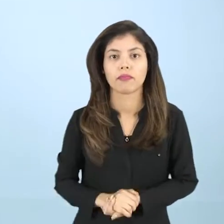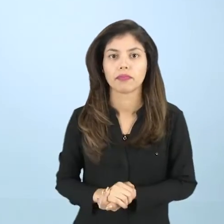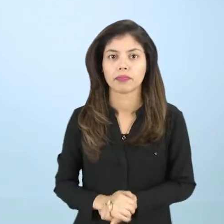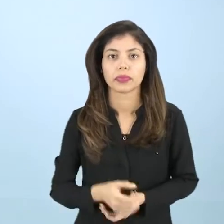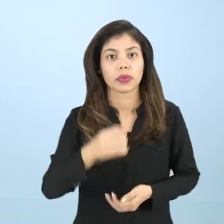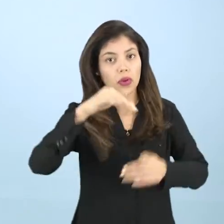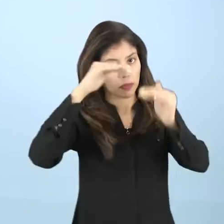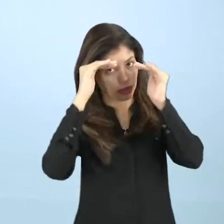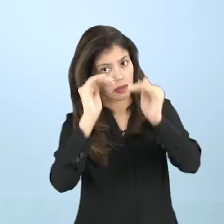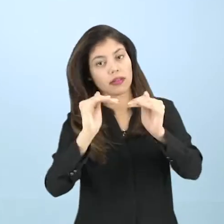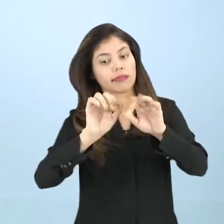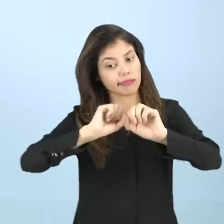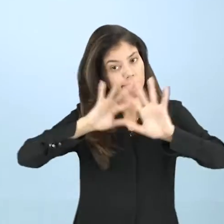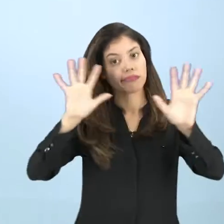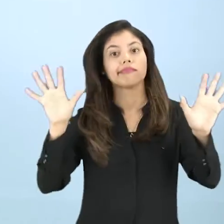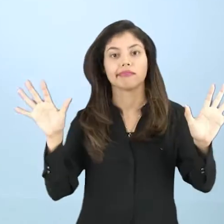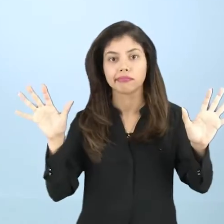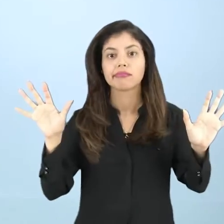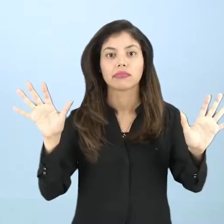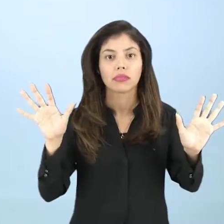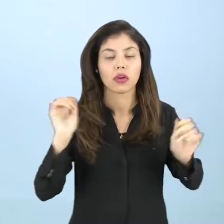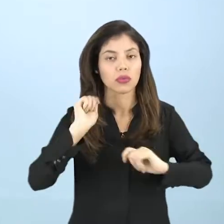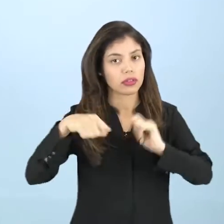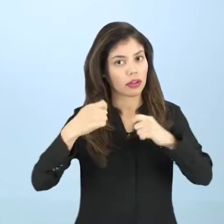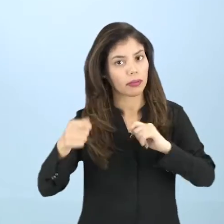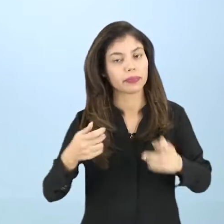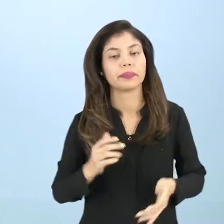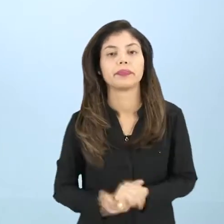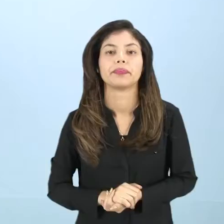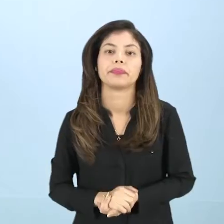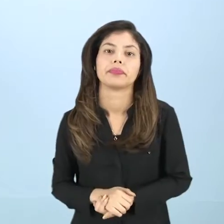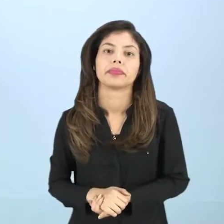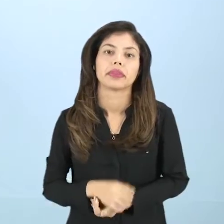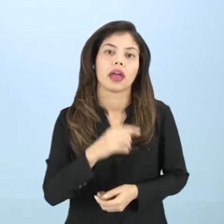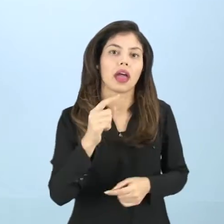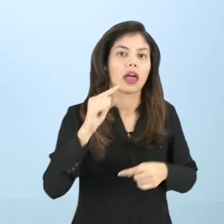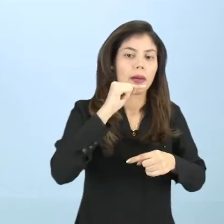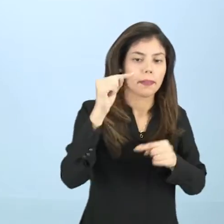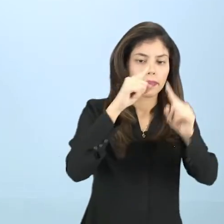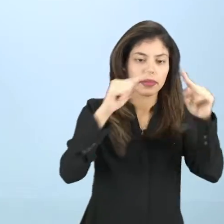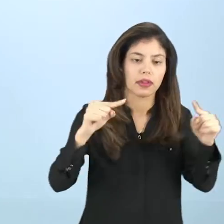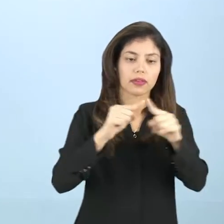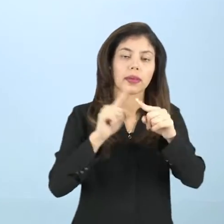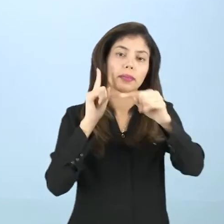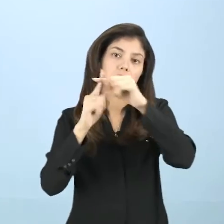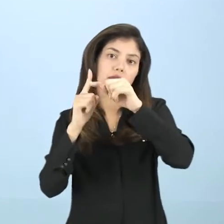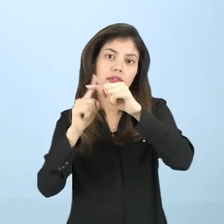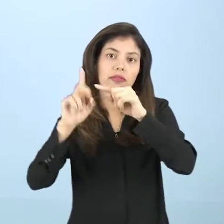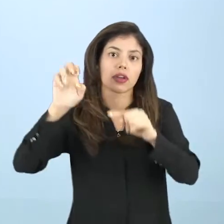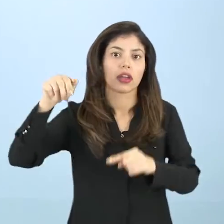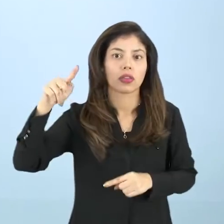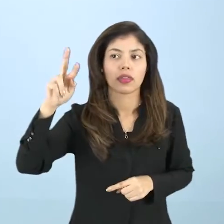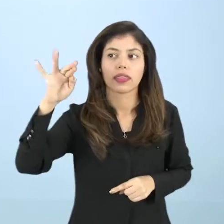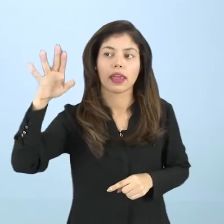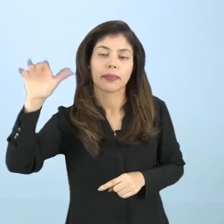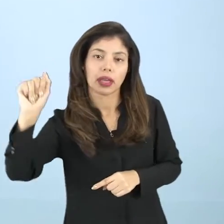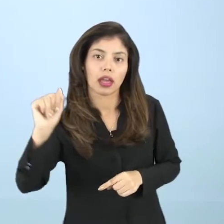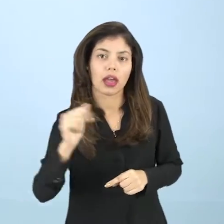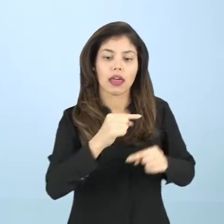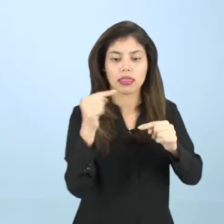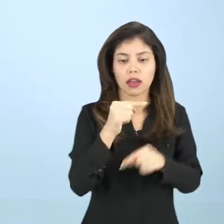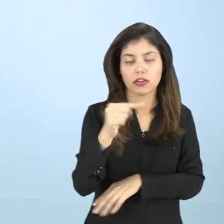entalpia, obedecendo, claro, os jogos de sinais. ΔH positivo, reação endotérmica, e ΔH